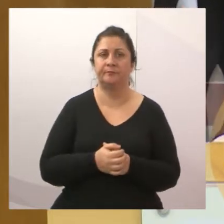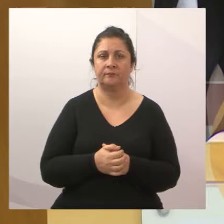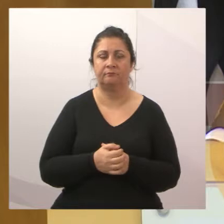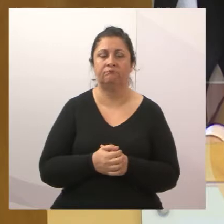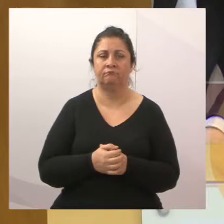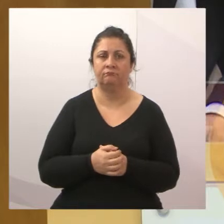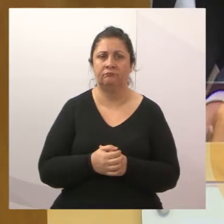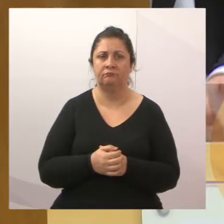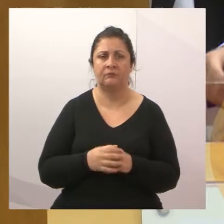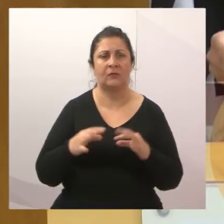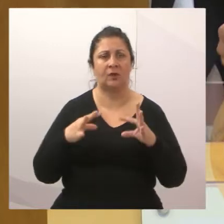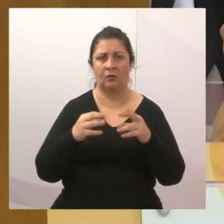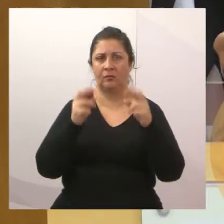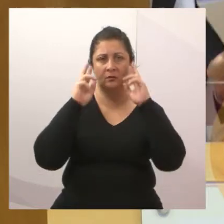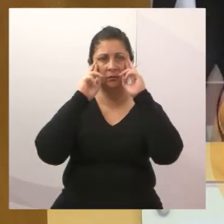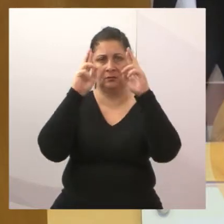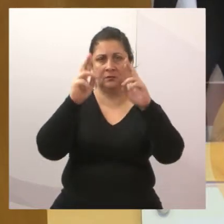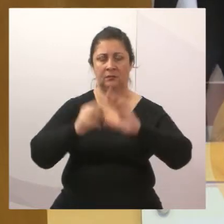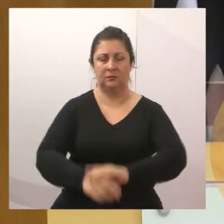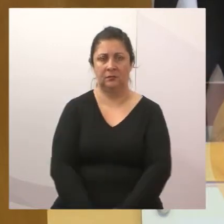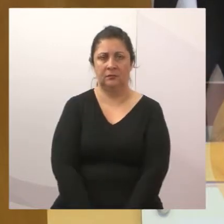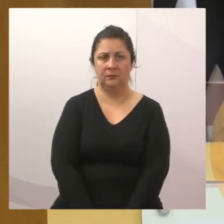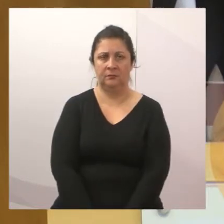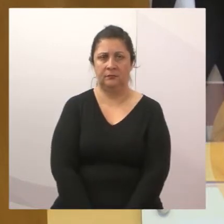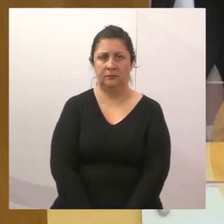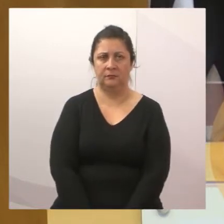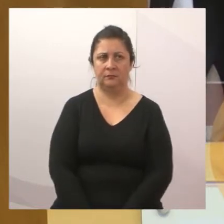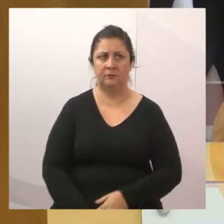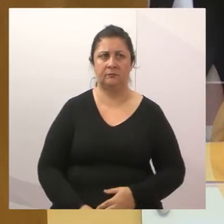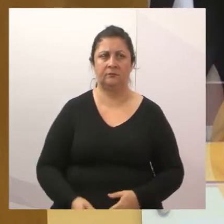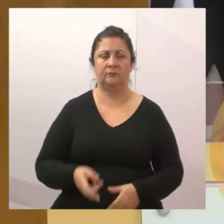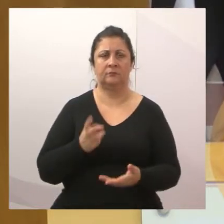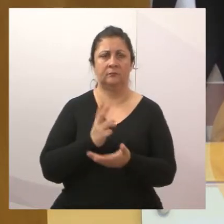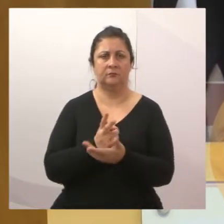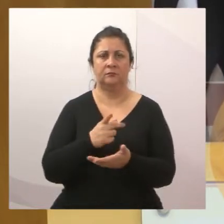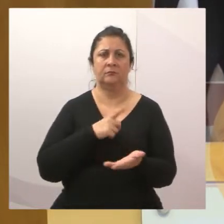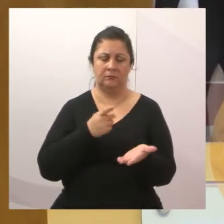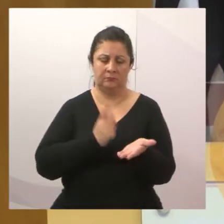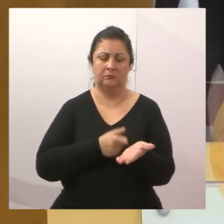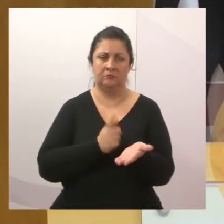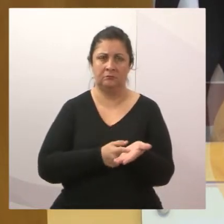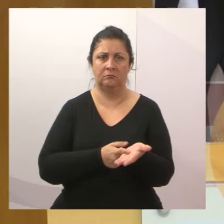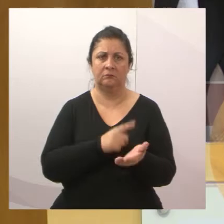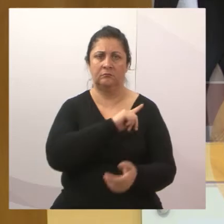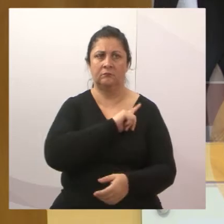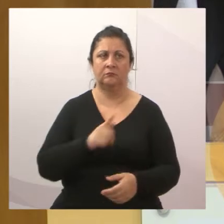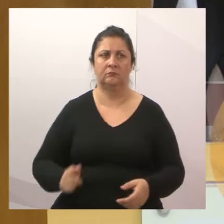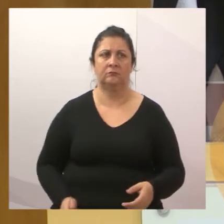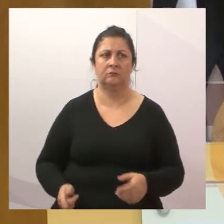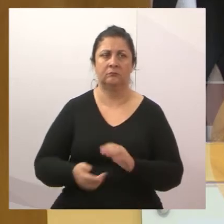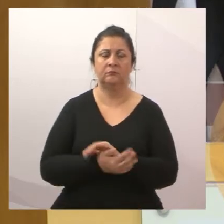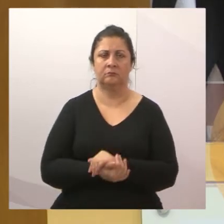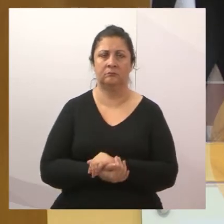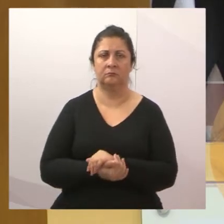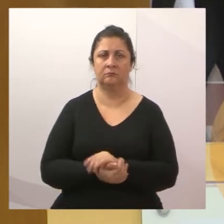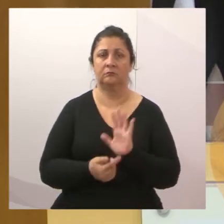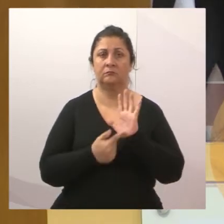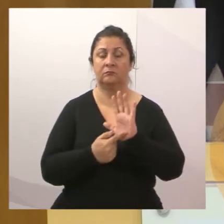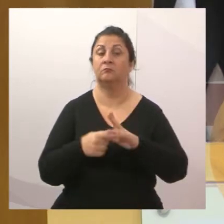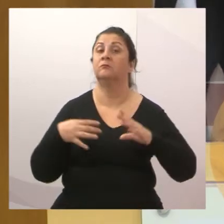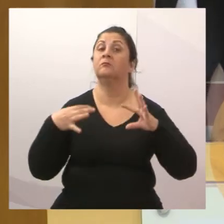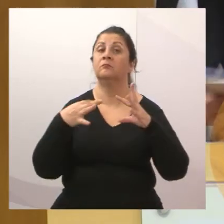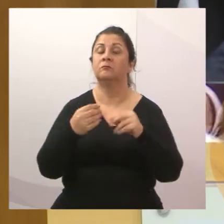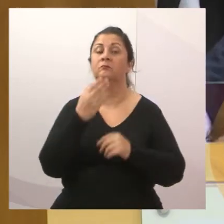aqui, com todo respeito, né? Eu ando sempre com o programa de governo do prefeito Isaías, porque é aqui que estão colocadas